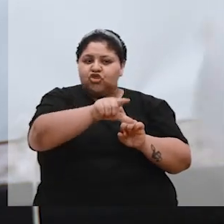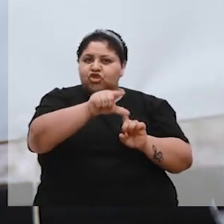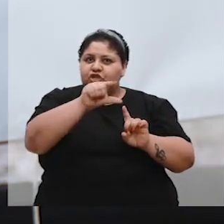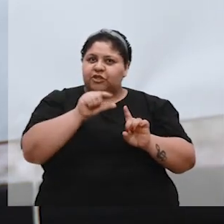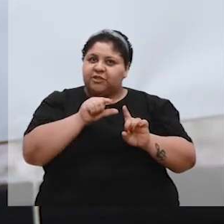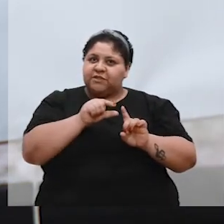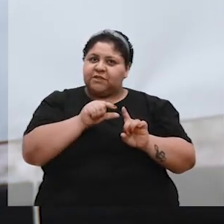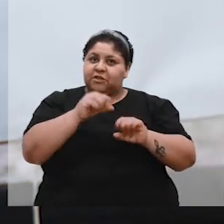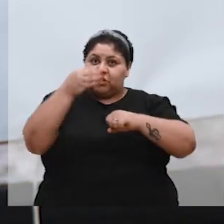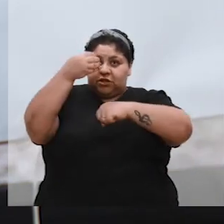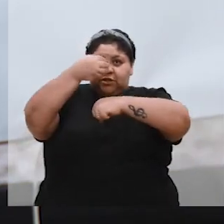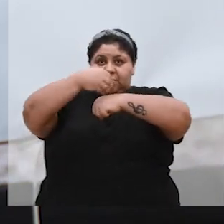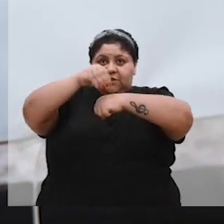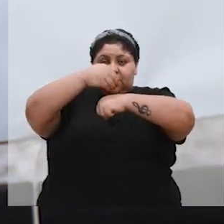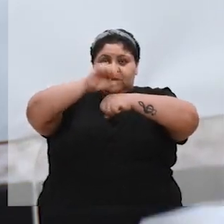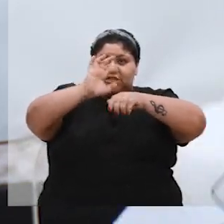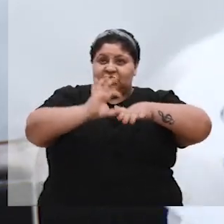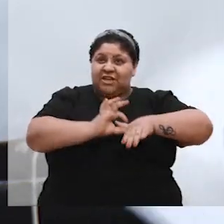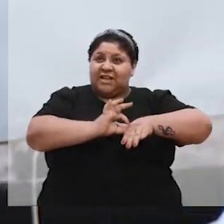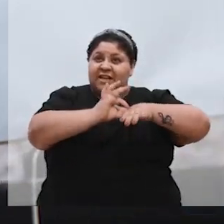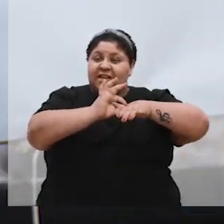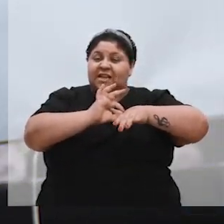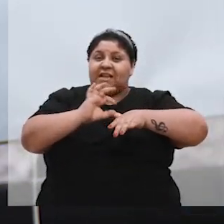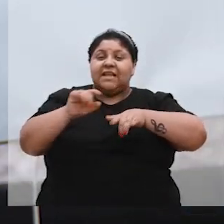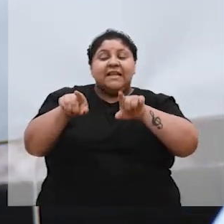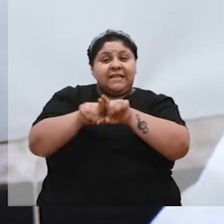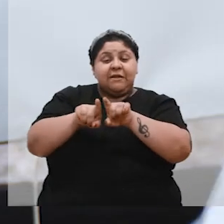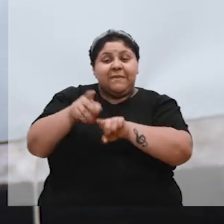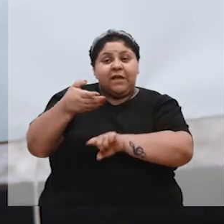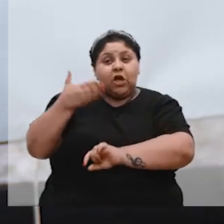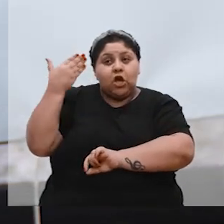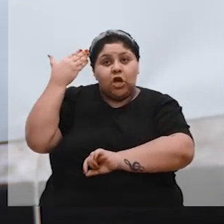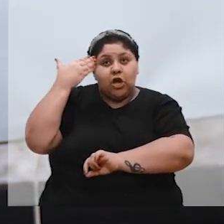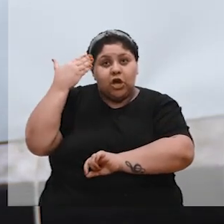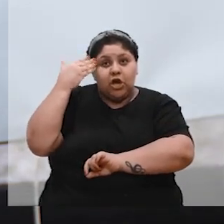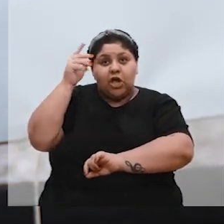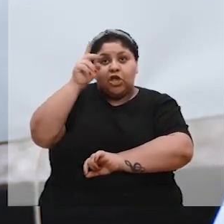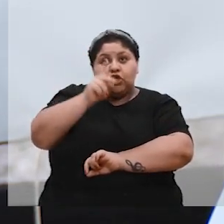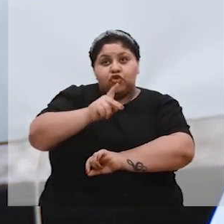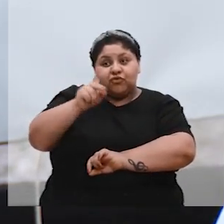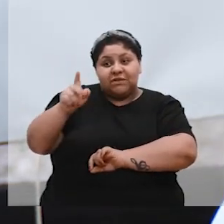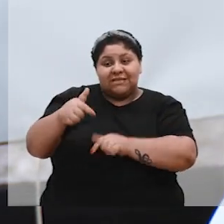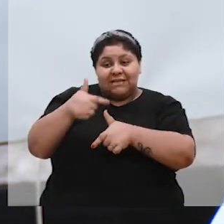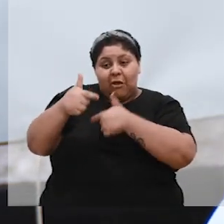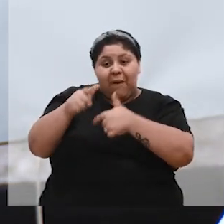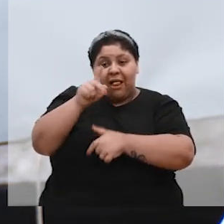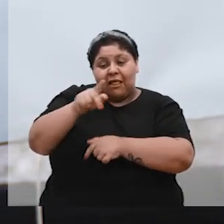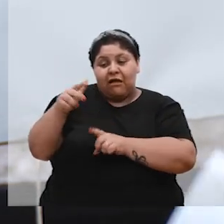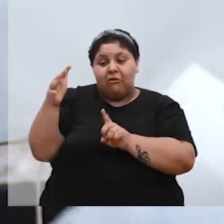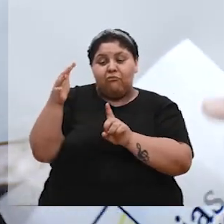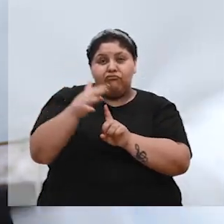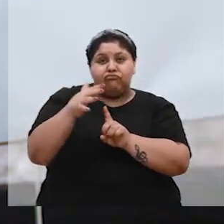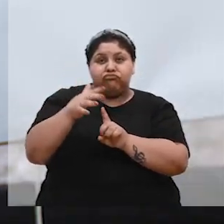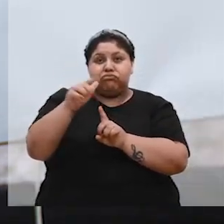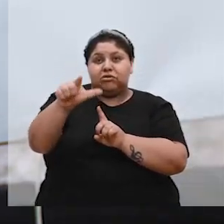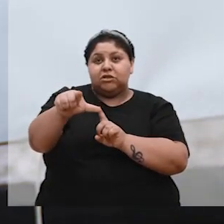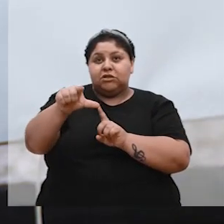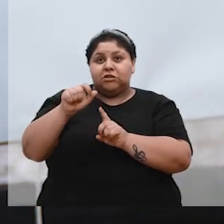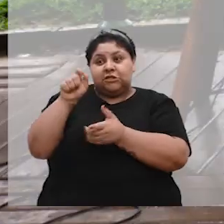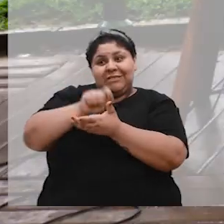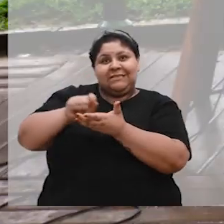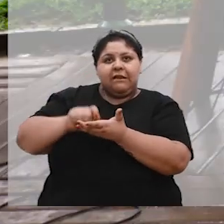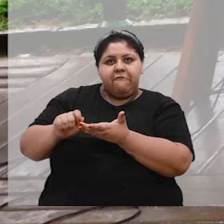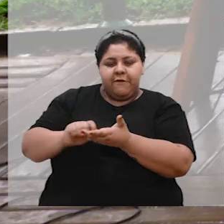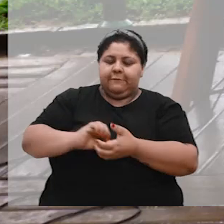na tua indicação de ser patrona? E eu queria saber se a docência influenciou na tua decisão de